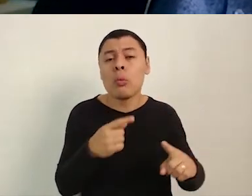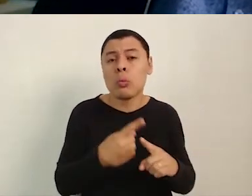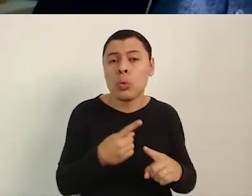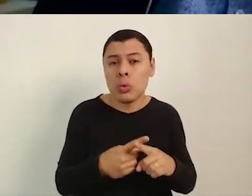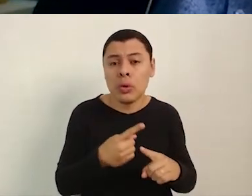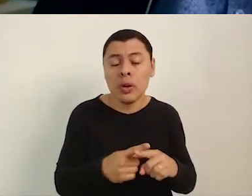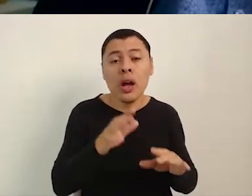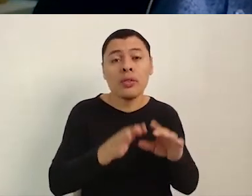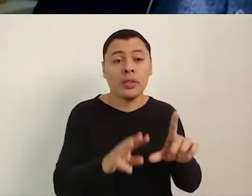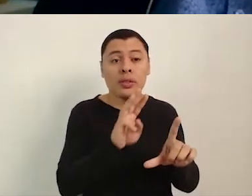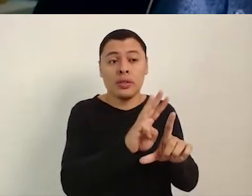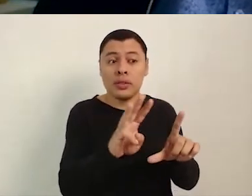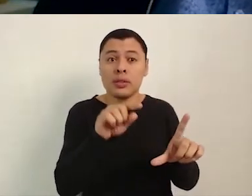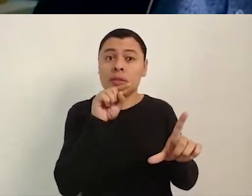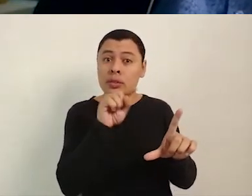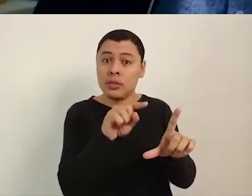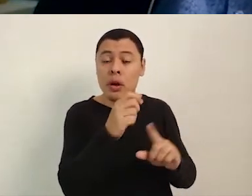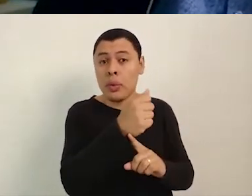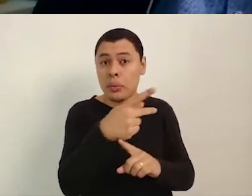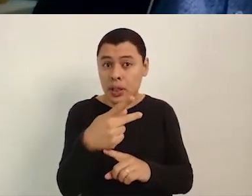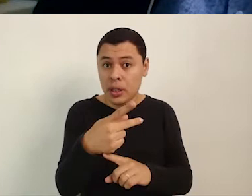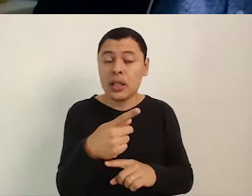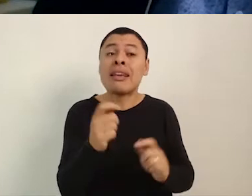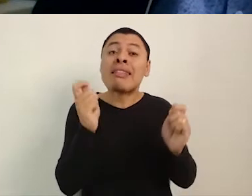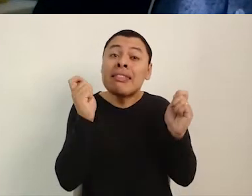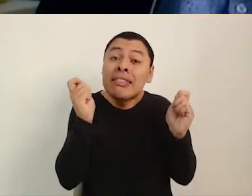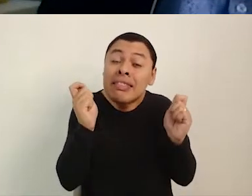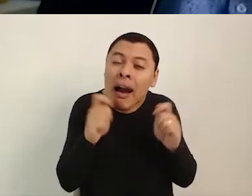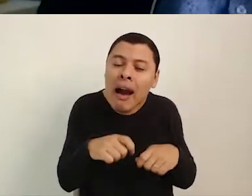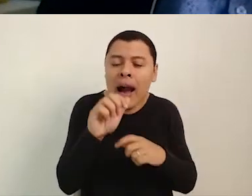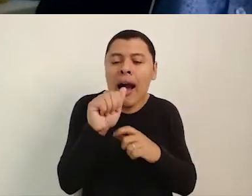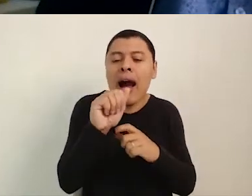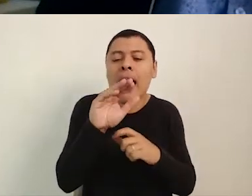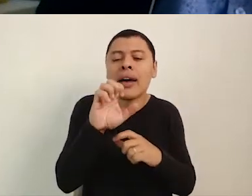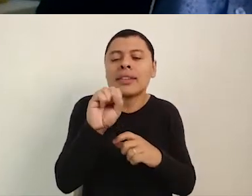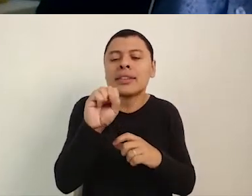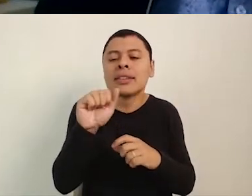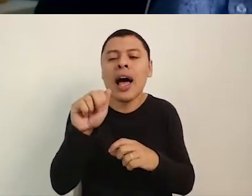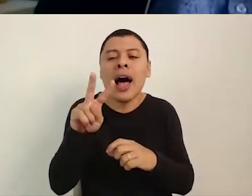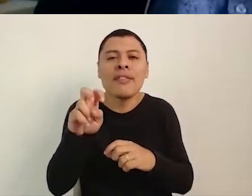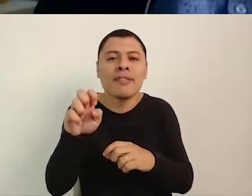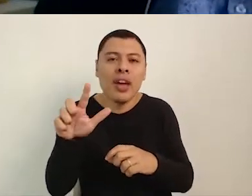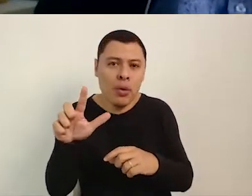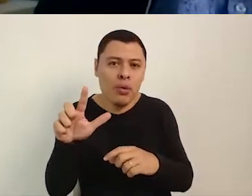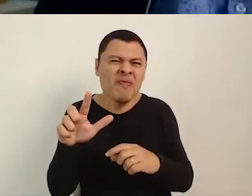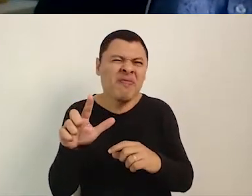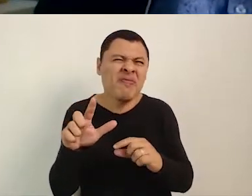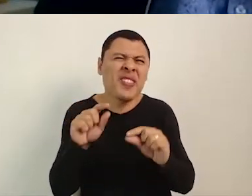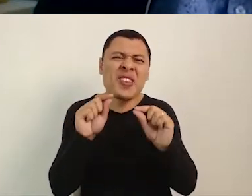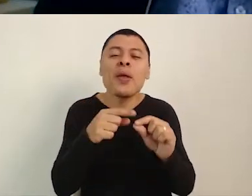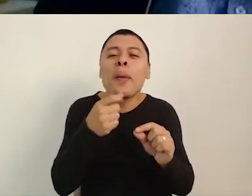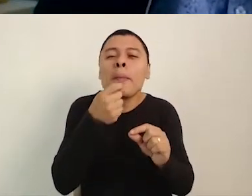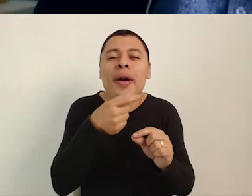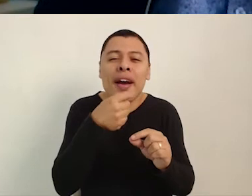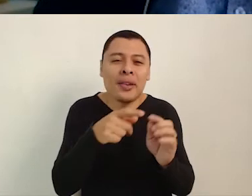vezes o site, o site, o aplicativo, ele é acessável. O que seria ser acessável, né? Que é uma piadinha nossa do pessoal